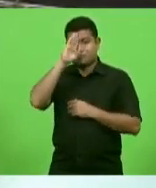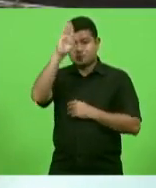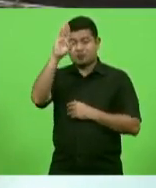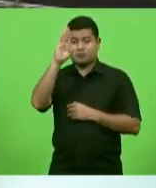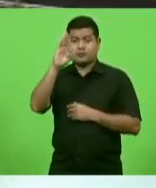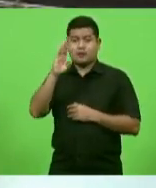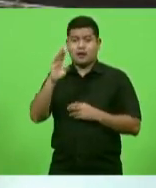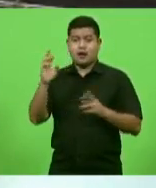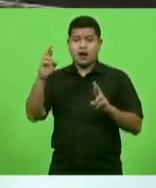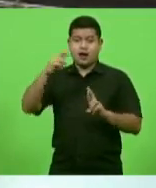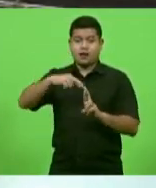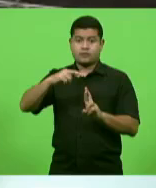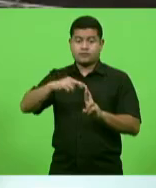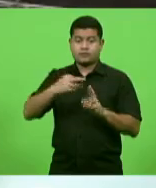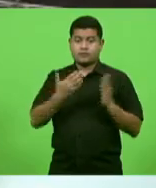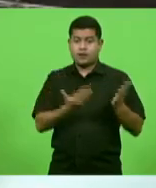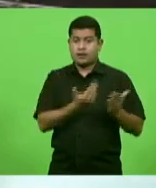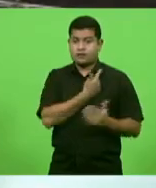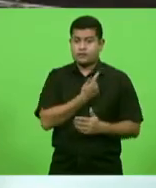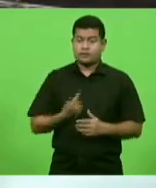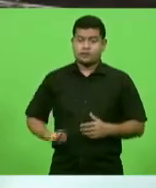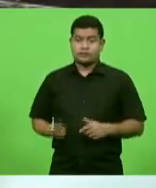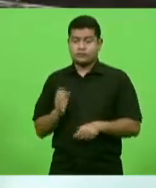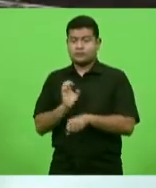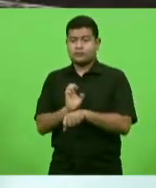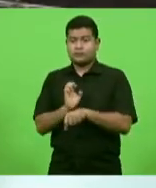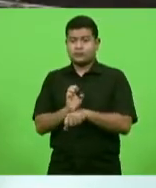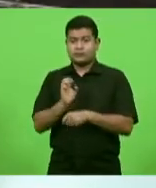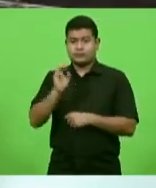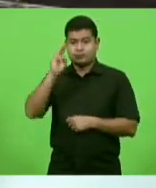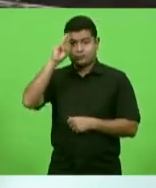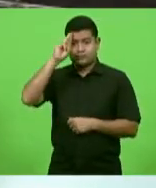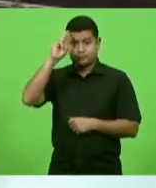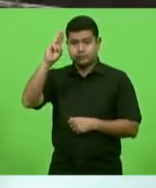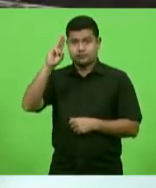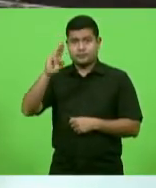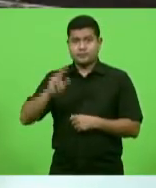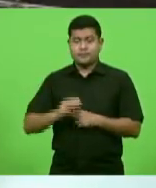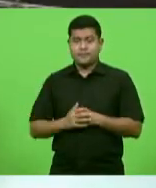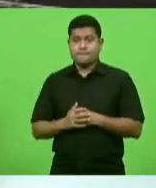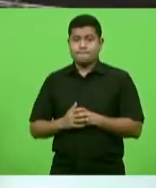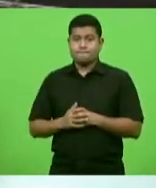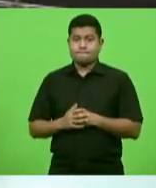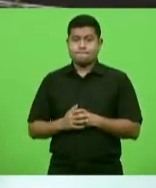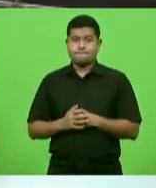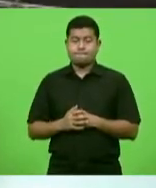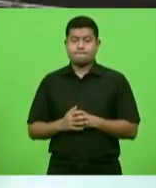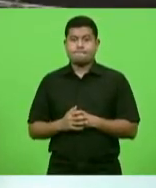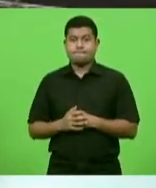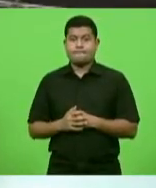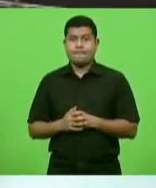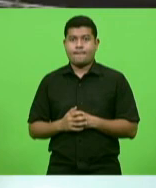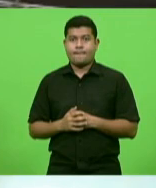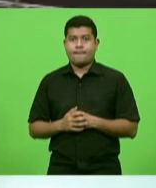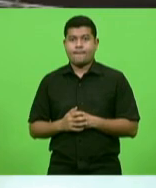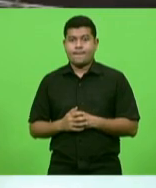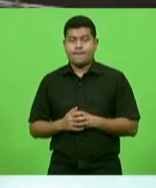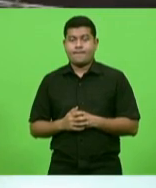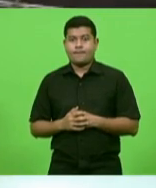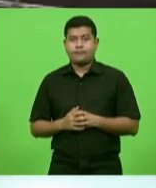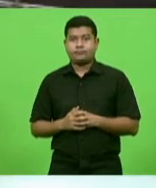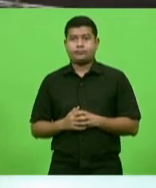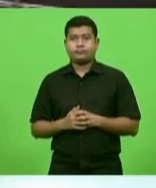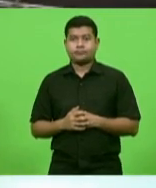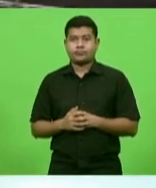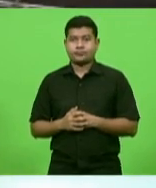no que se refere à Conduta do Sol governador do Estado Carlos Moisés da